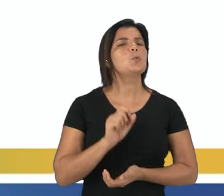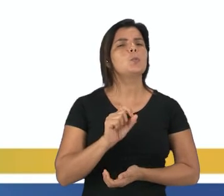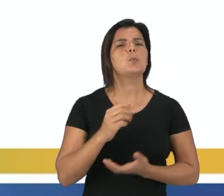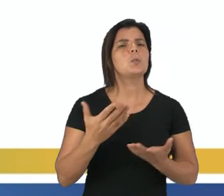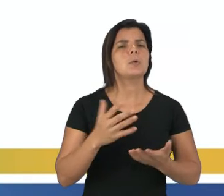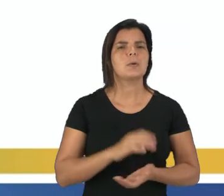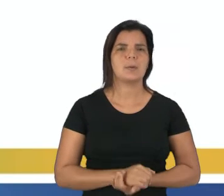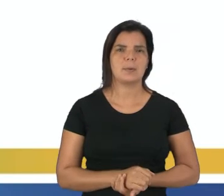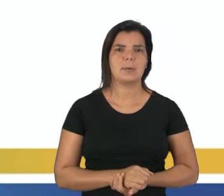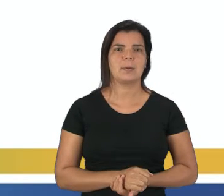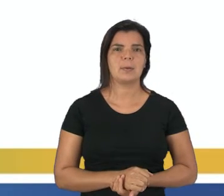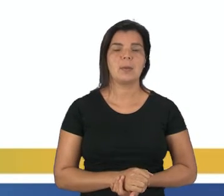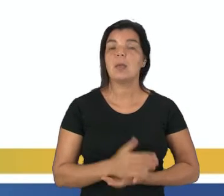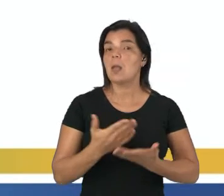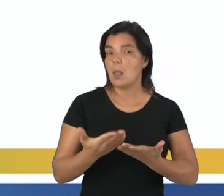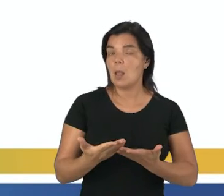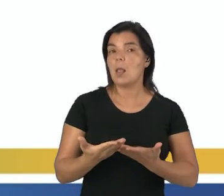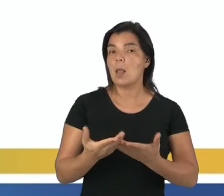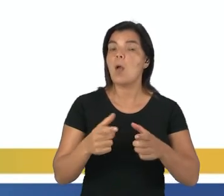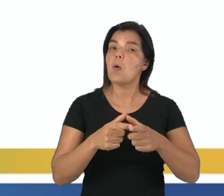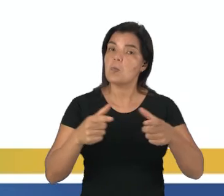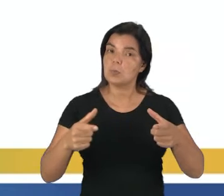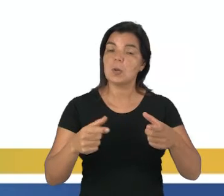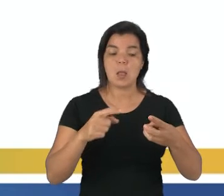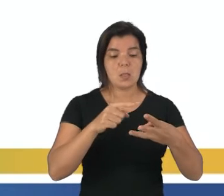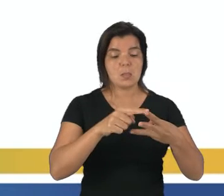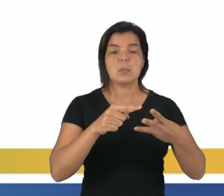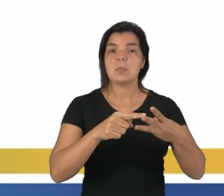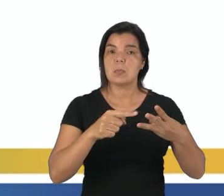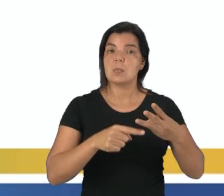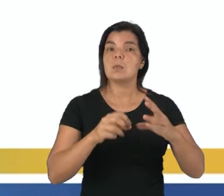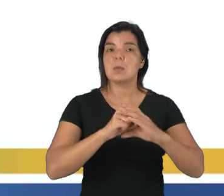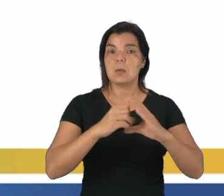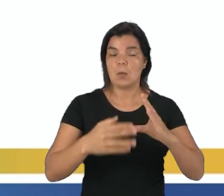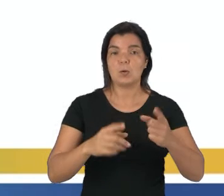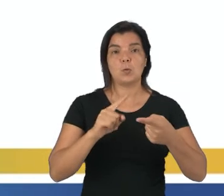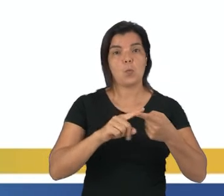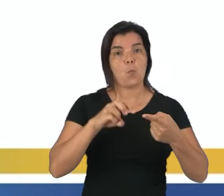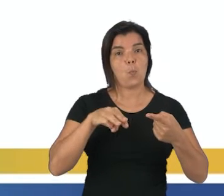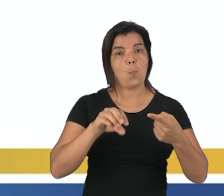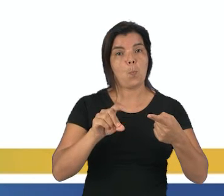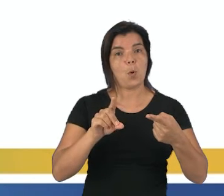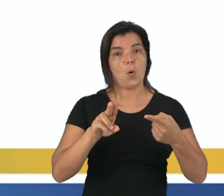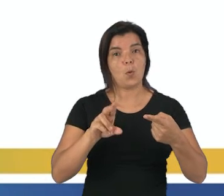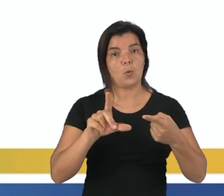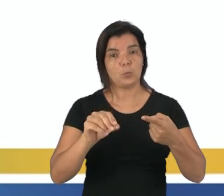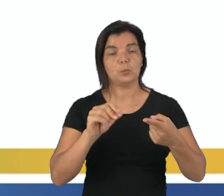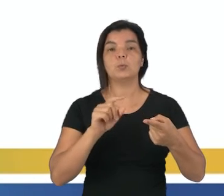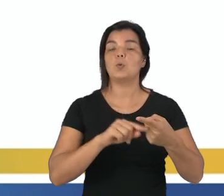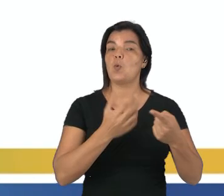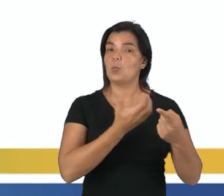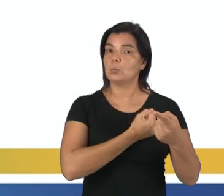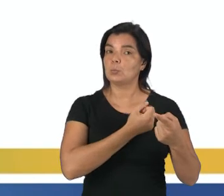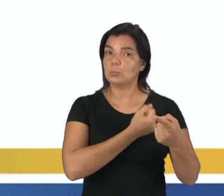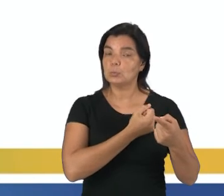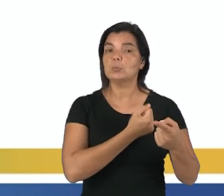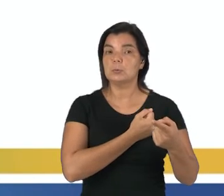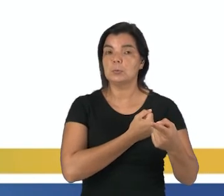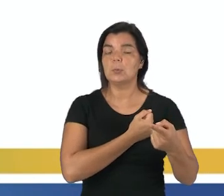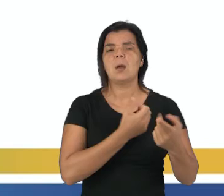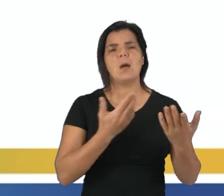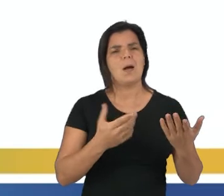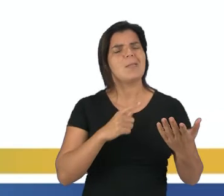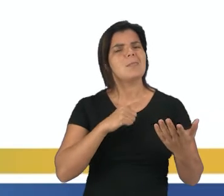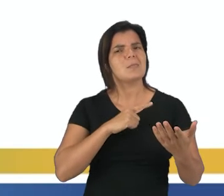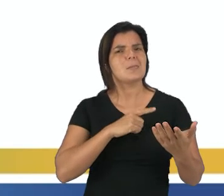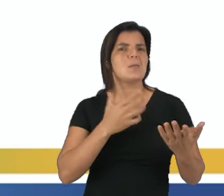que é uma grandeza vetorial? É uma grandeza que possui três características, né? O módulo, que será o número, né? Nós